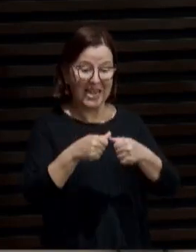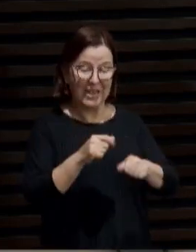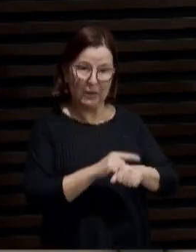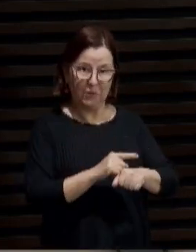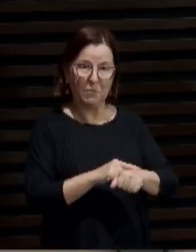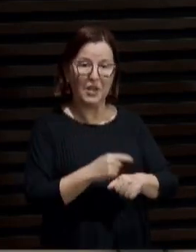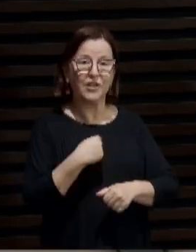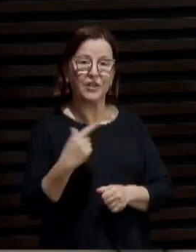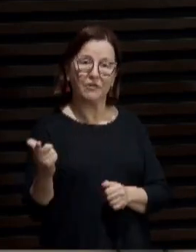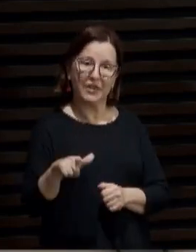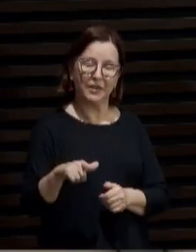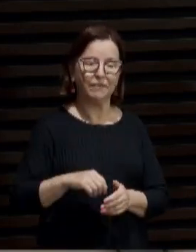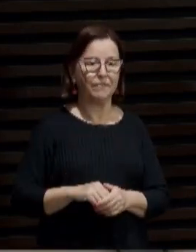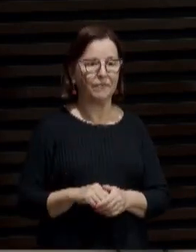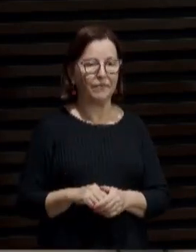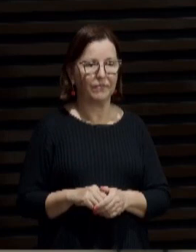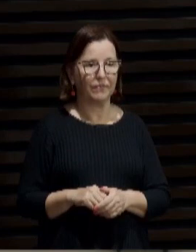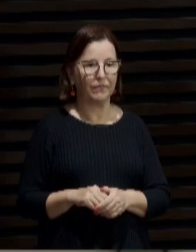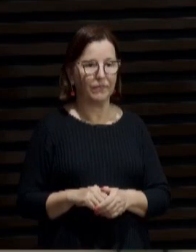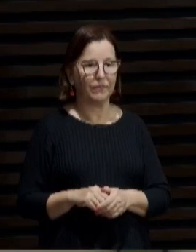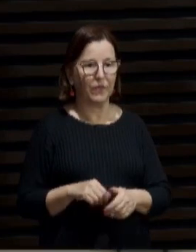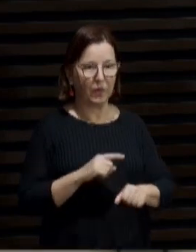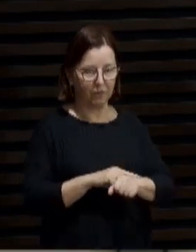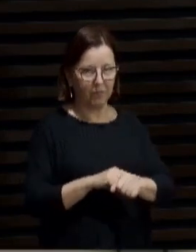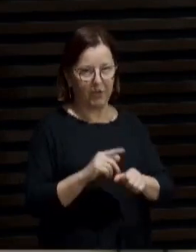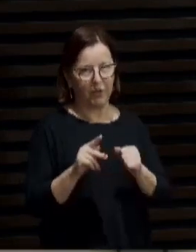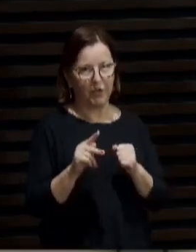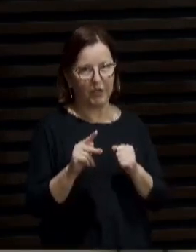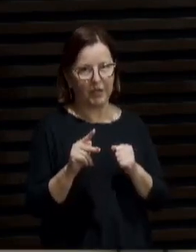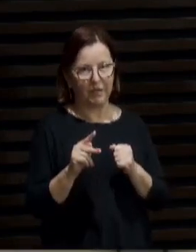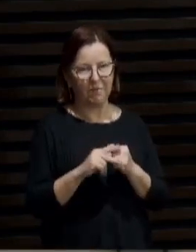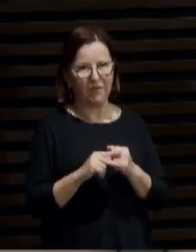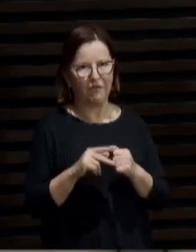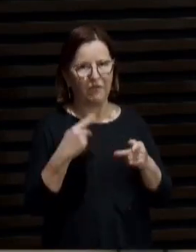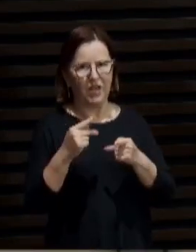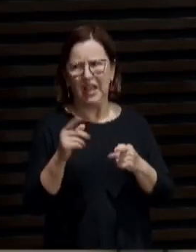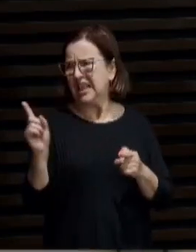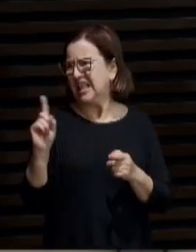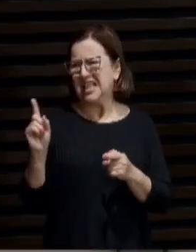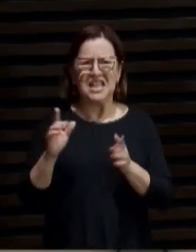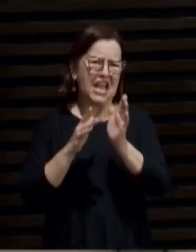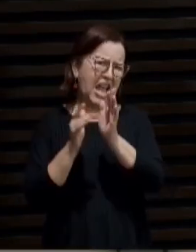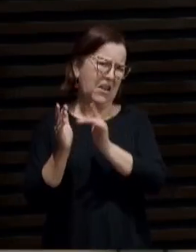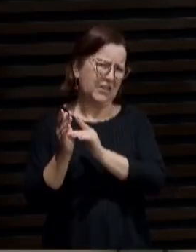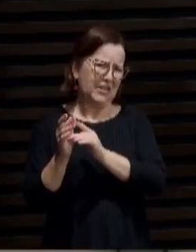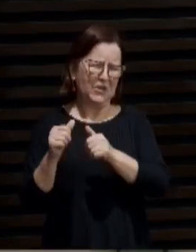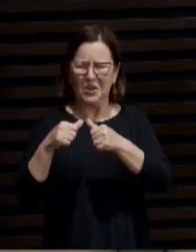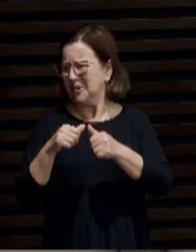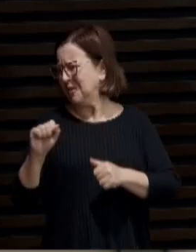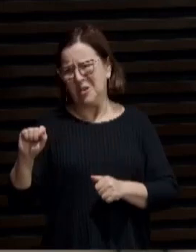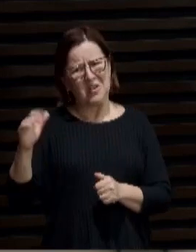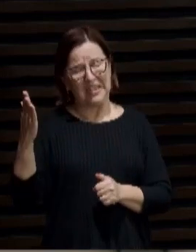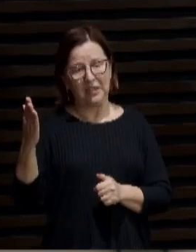E quando Pedro, muito humanistamente, fala assim, não Jesus, não fala isso, não vai te acontecer.